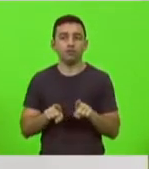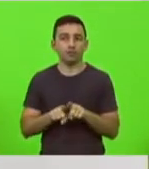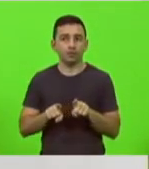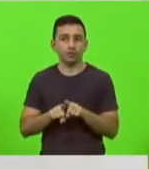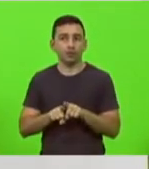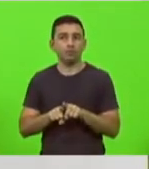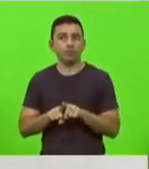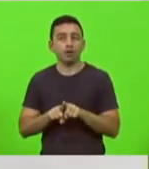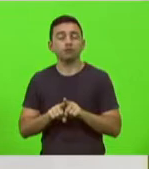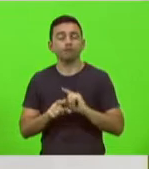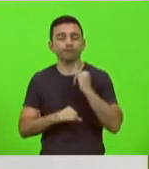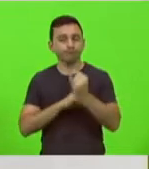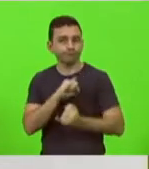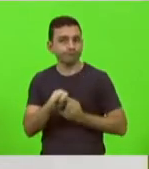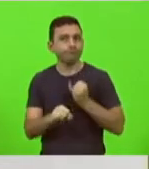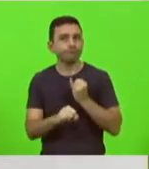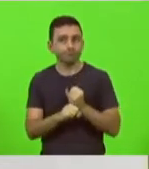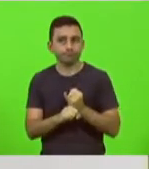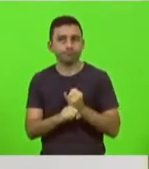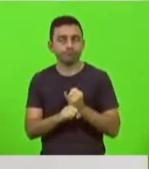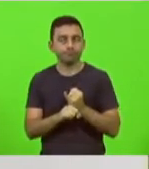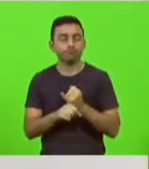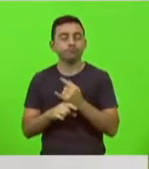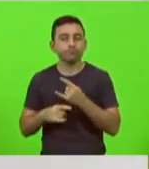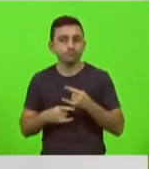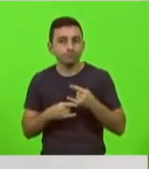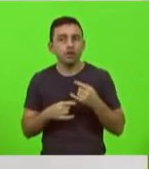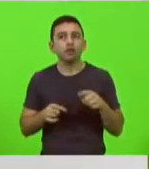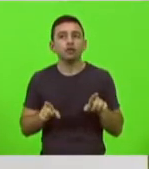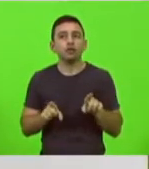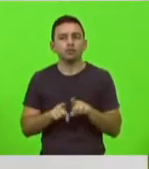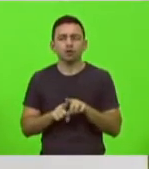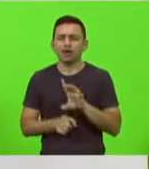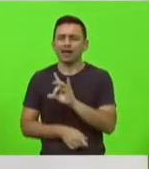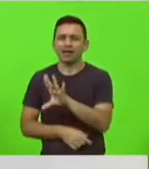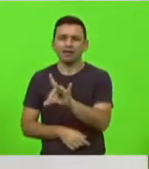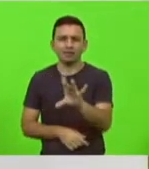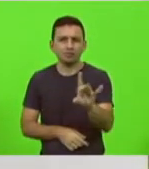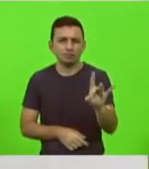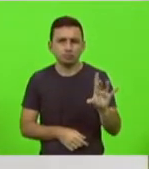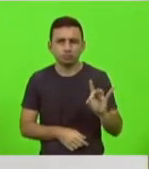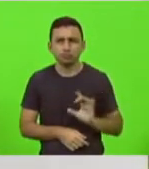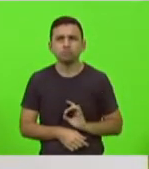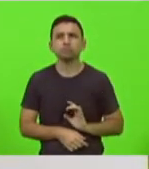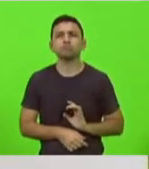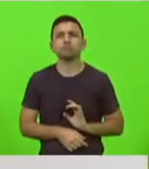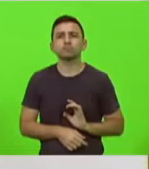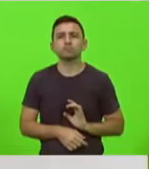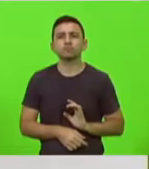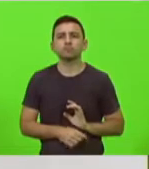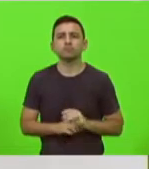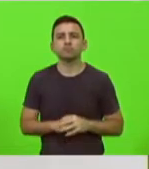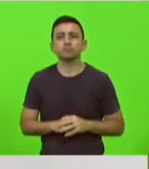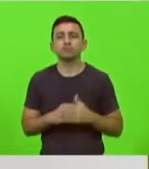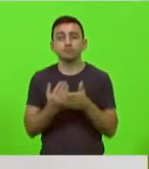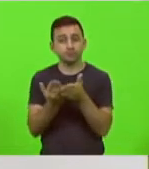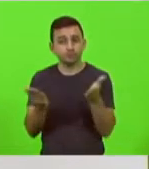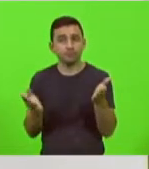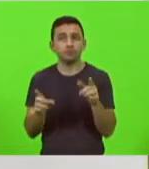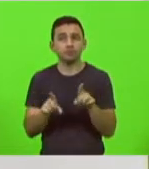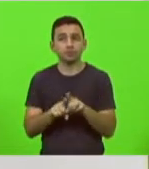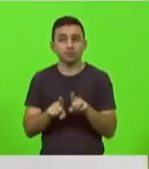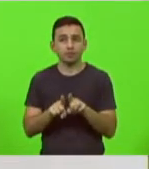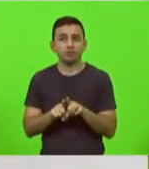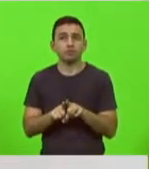rede digital, e a cada um e a cada uma que também são motivo